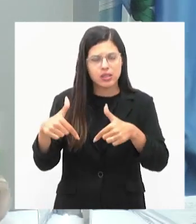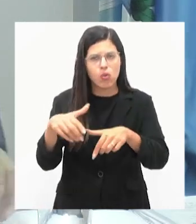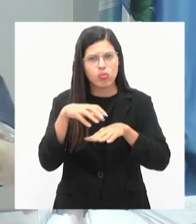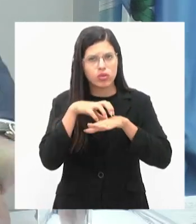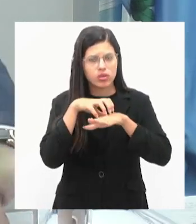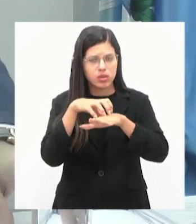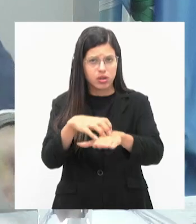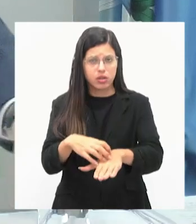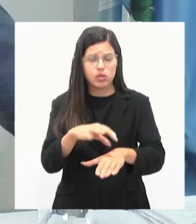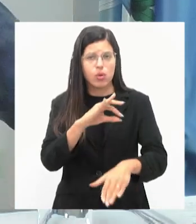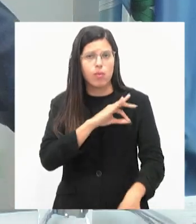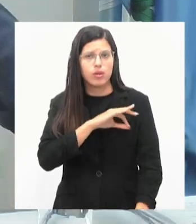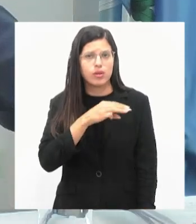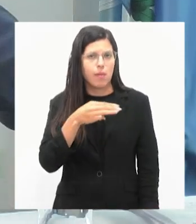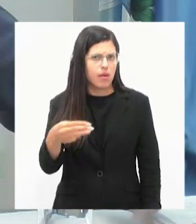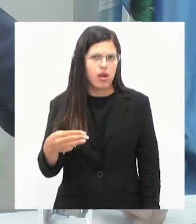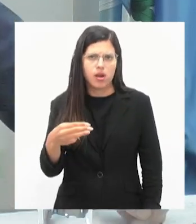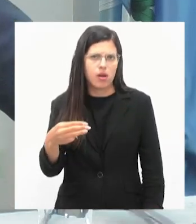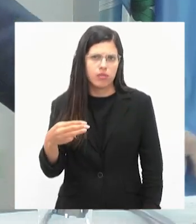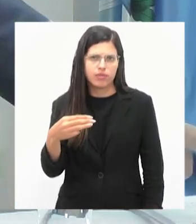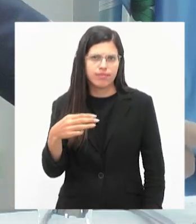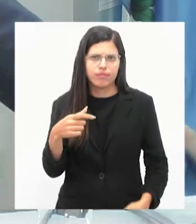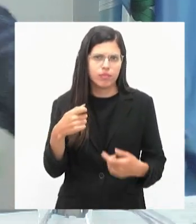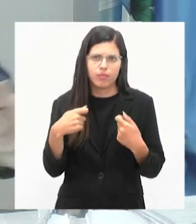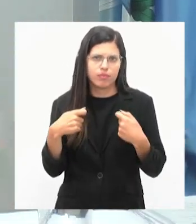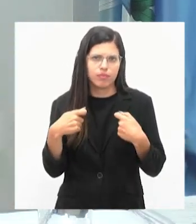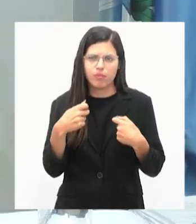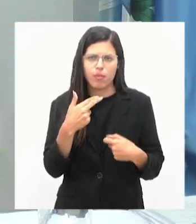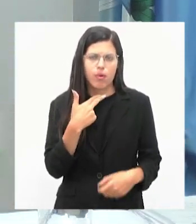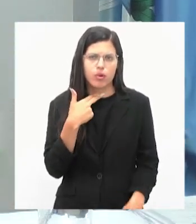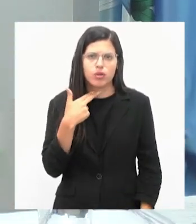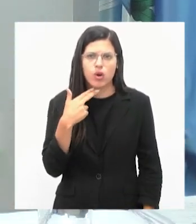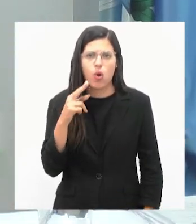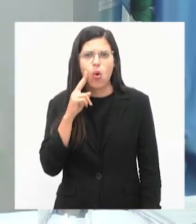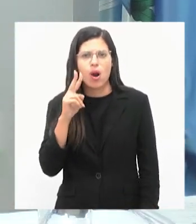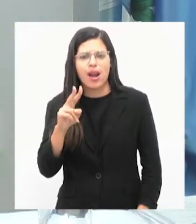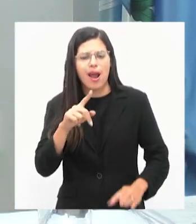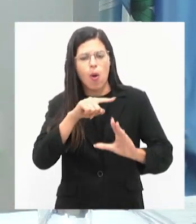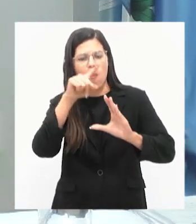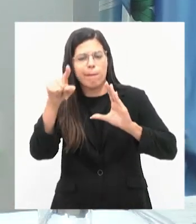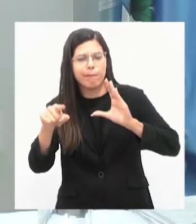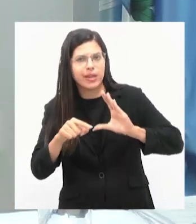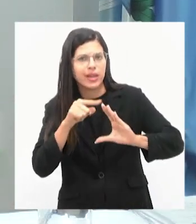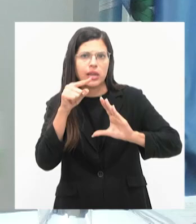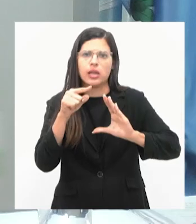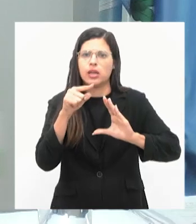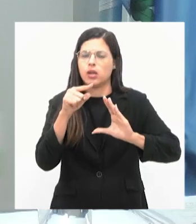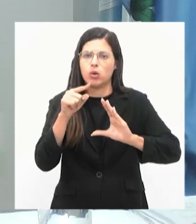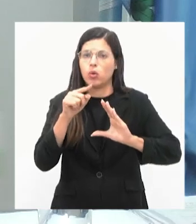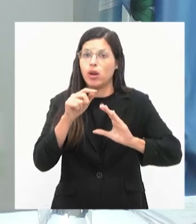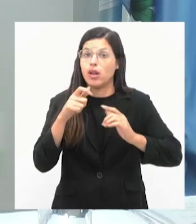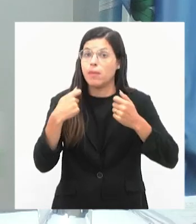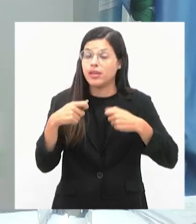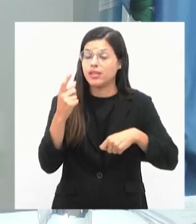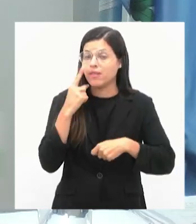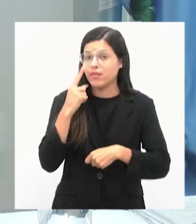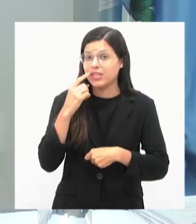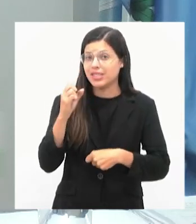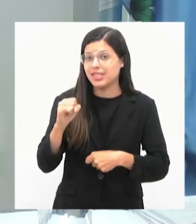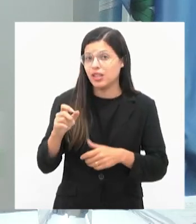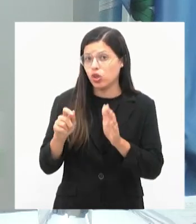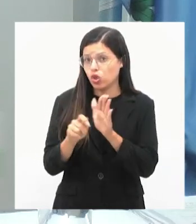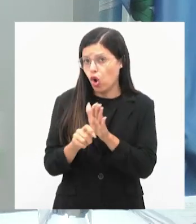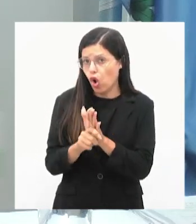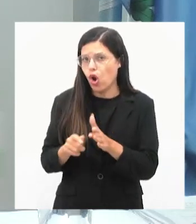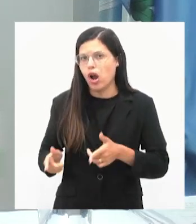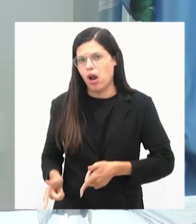tem que olhar pneu, não tem que olhar se o farol está desregulado, isso não é competência dele, tem que ver se tem droga, se tem arma. Então,